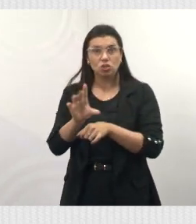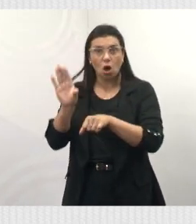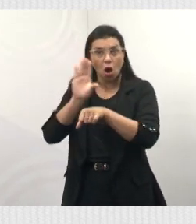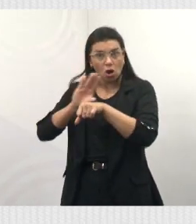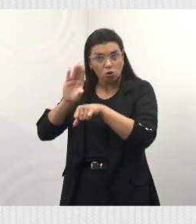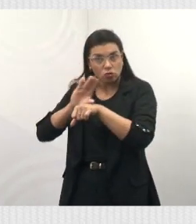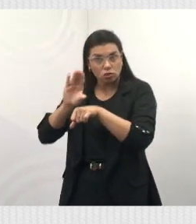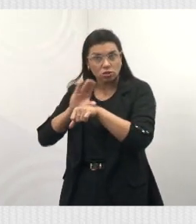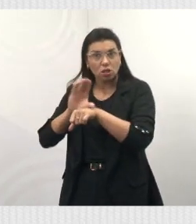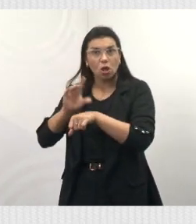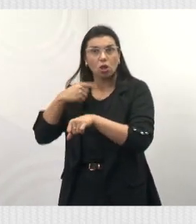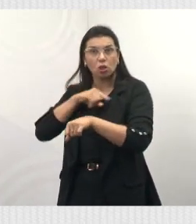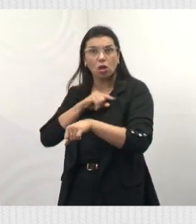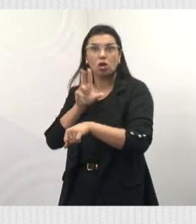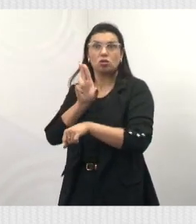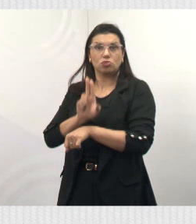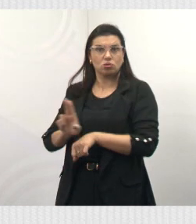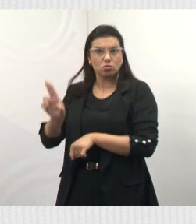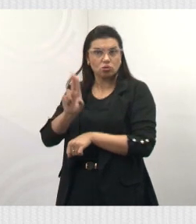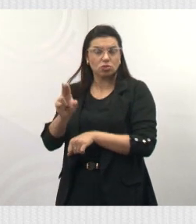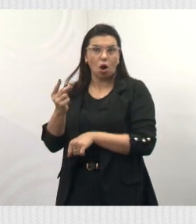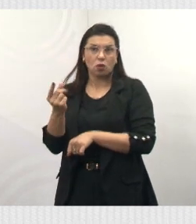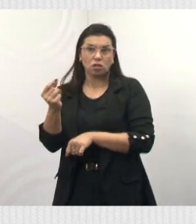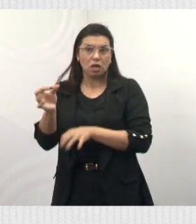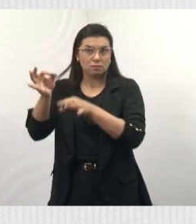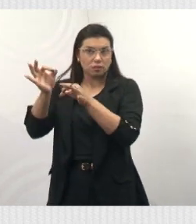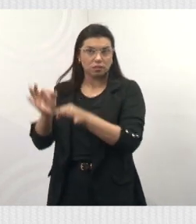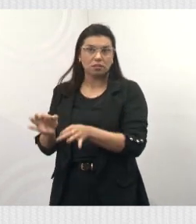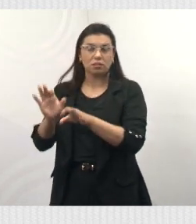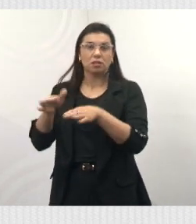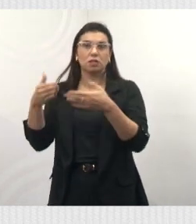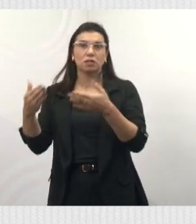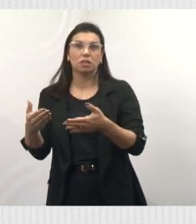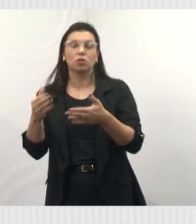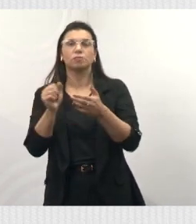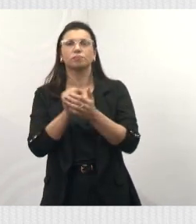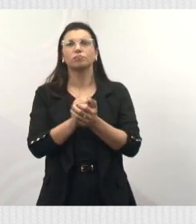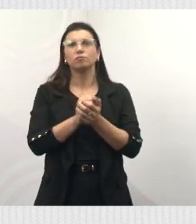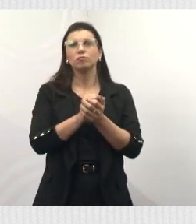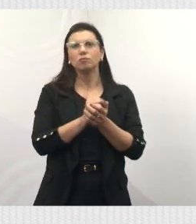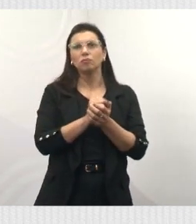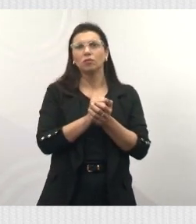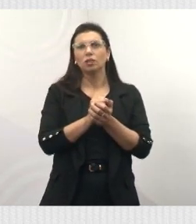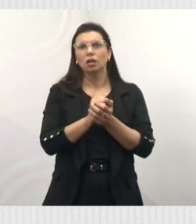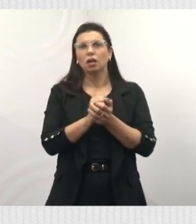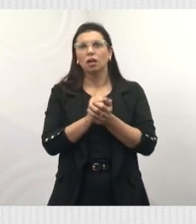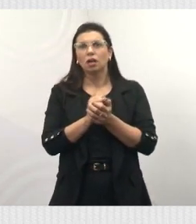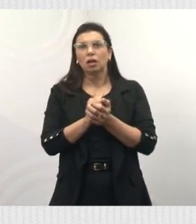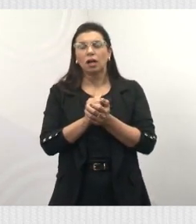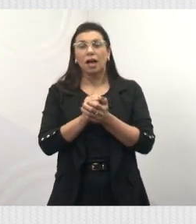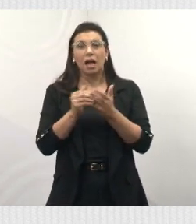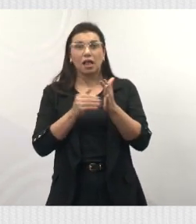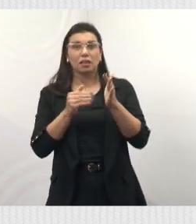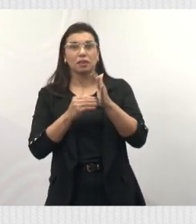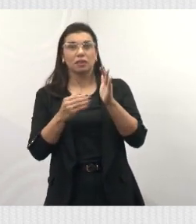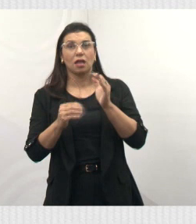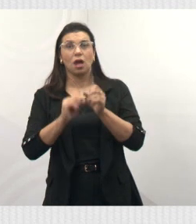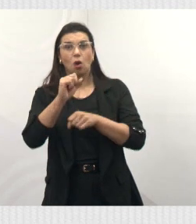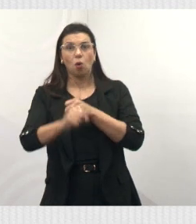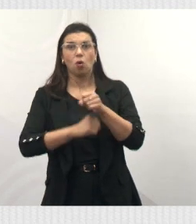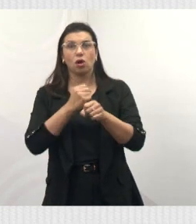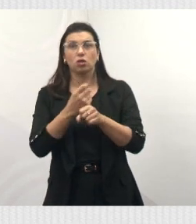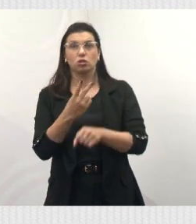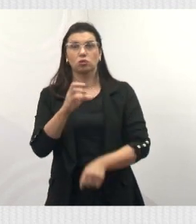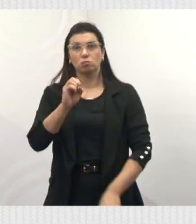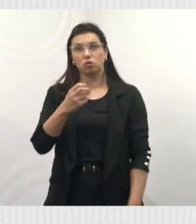o Congresso Nacional depois promulgou uma emenda constitucional prorrogando até 2023 o tempo para